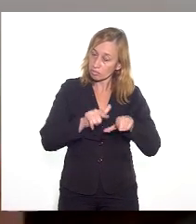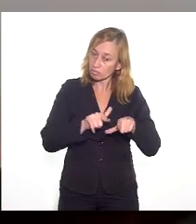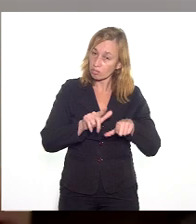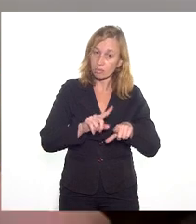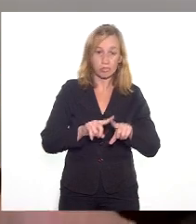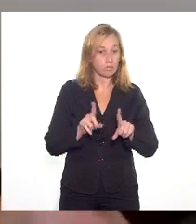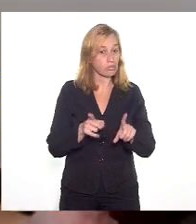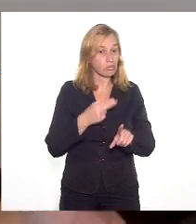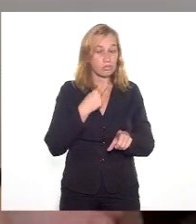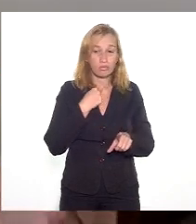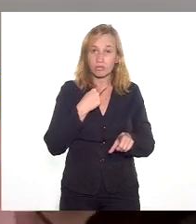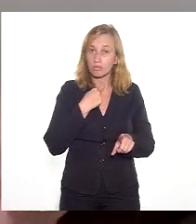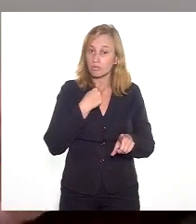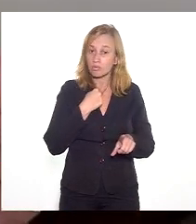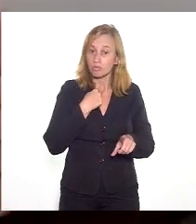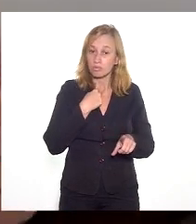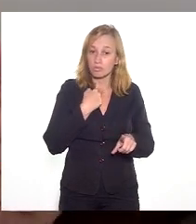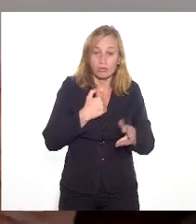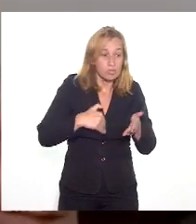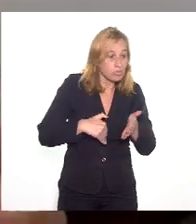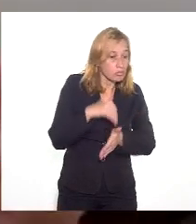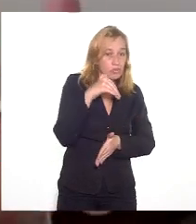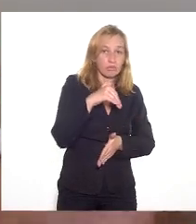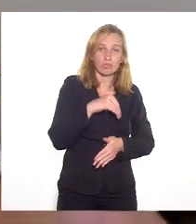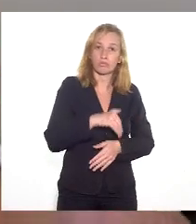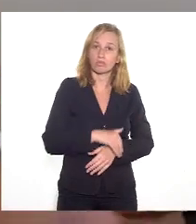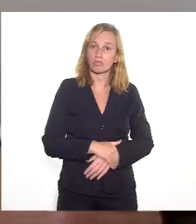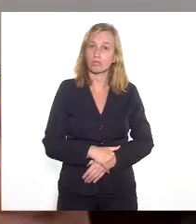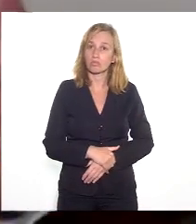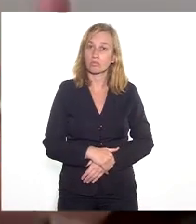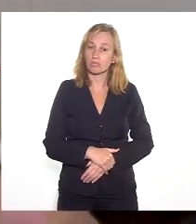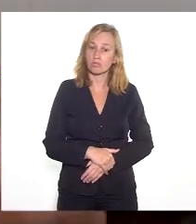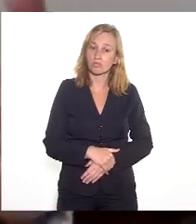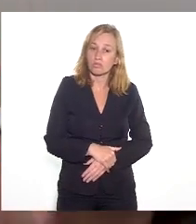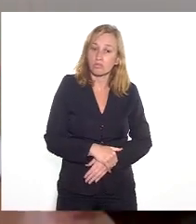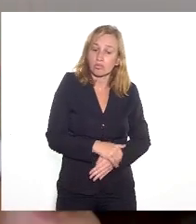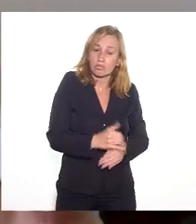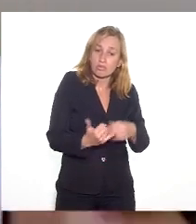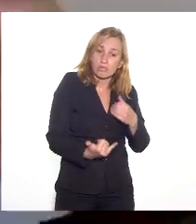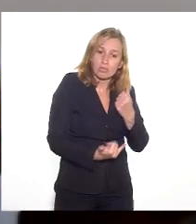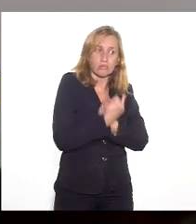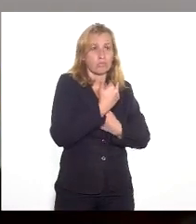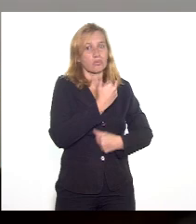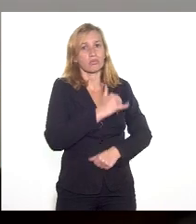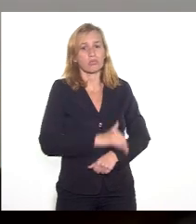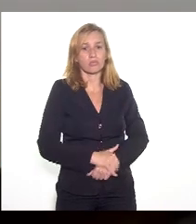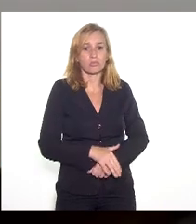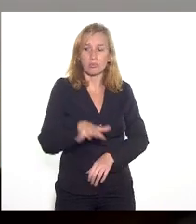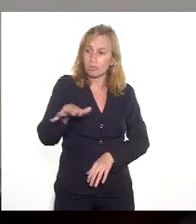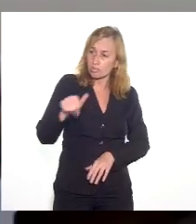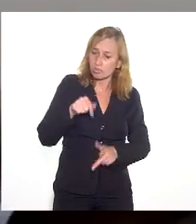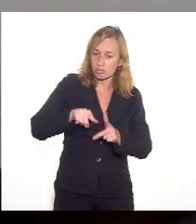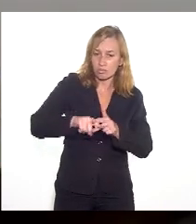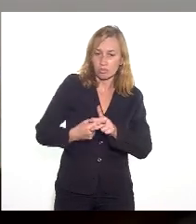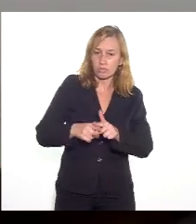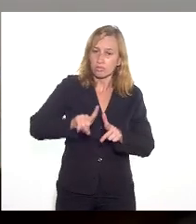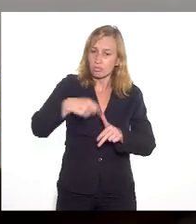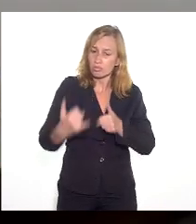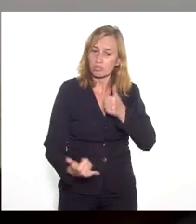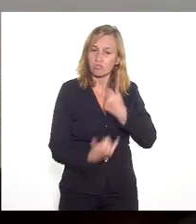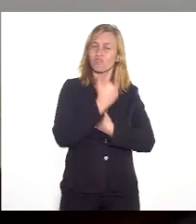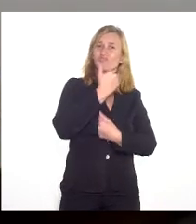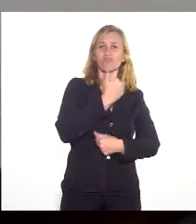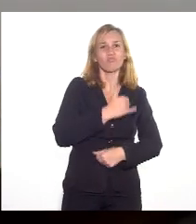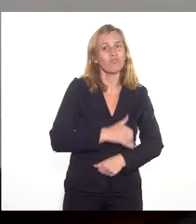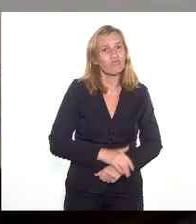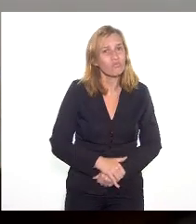pode preparar uma armadilha, não pode ser a sorrelfa nas costas do servidor, chamada a se regularizar, que se regulariza e